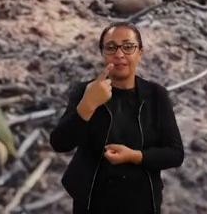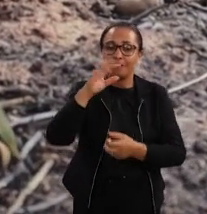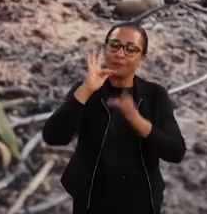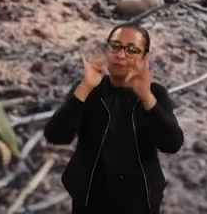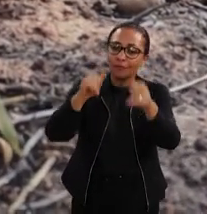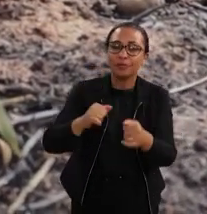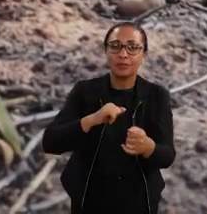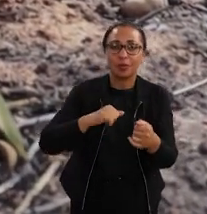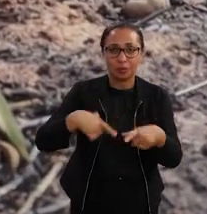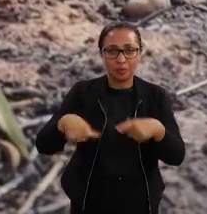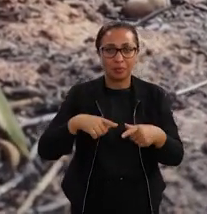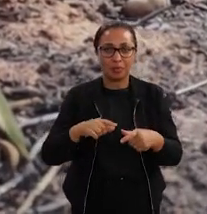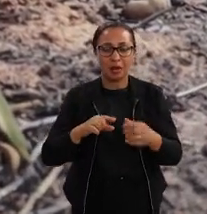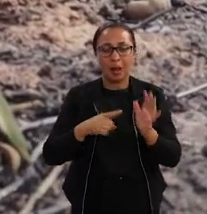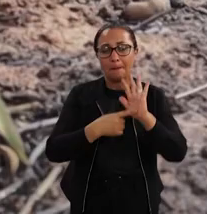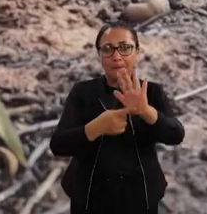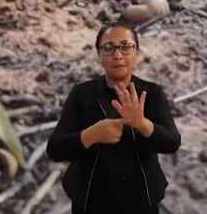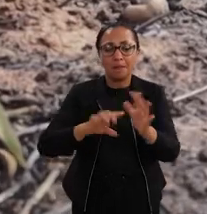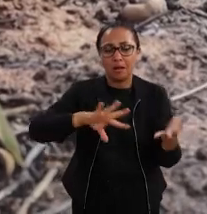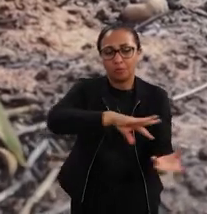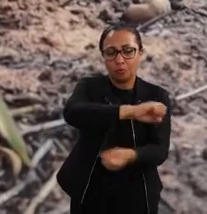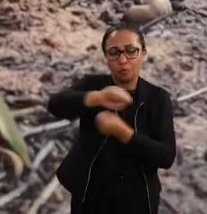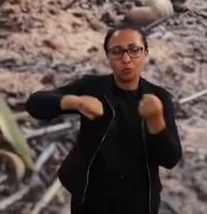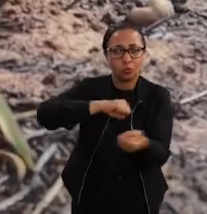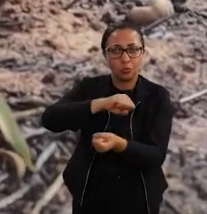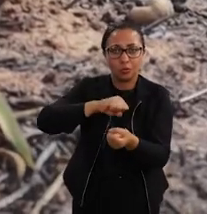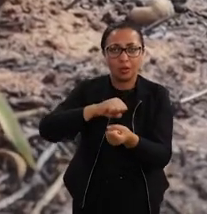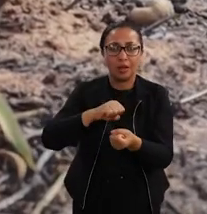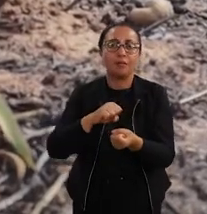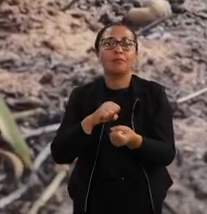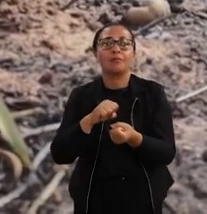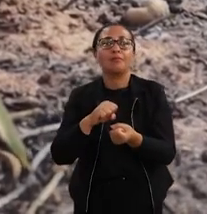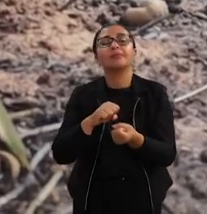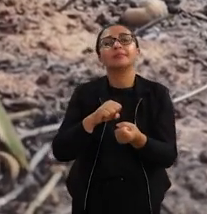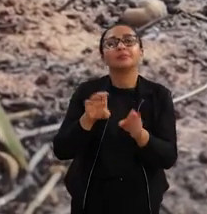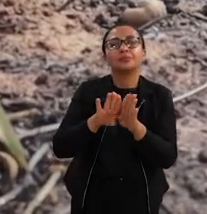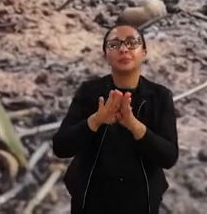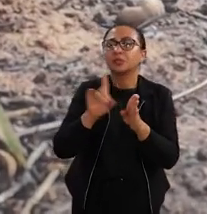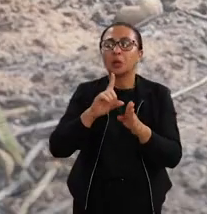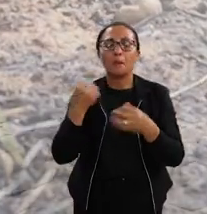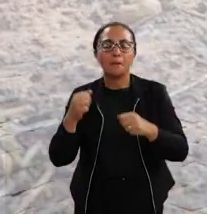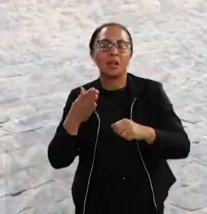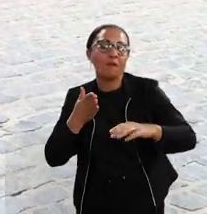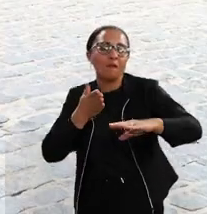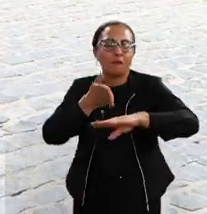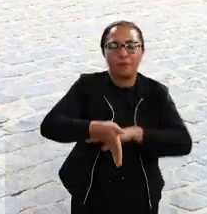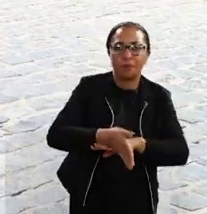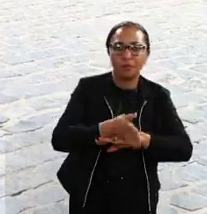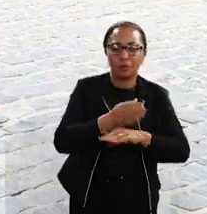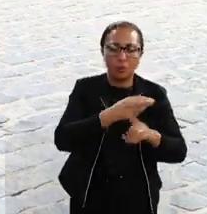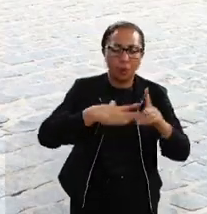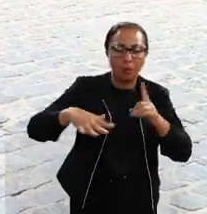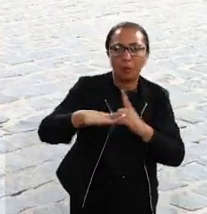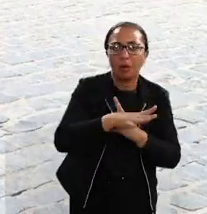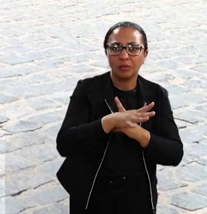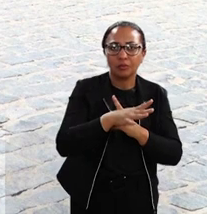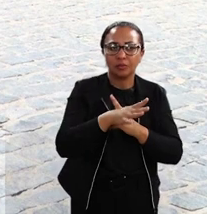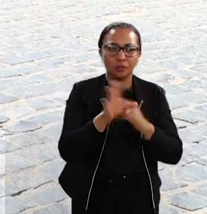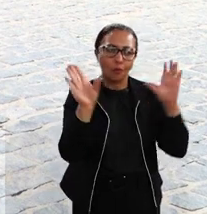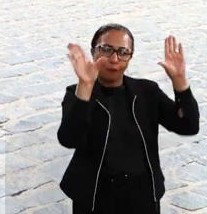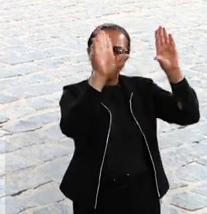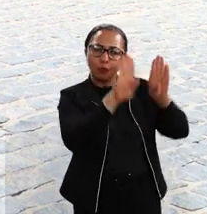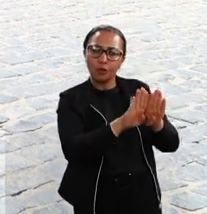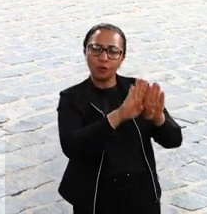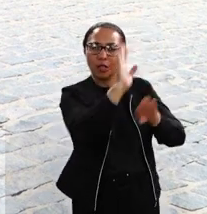essa: mostrar que a sustentabilidade, sem invadir o ambiente